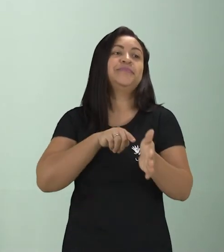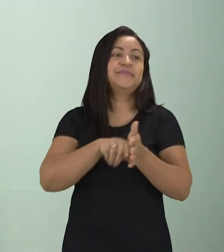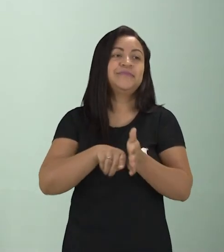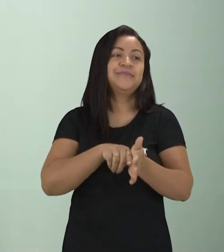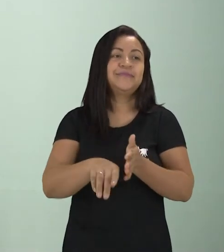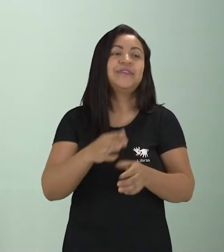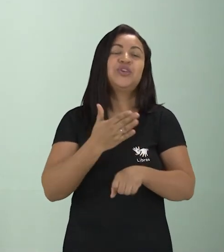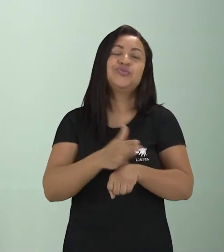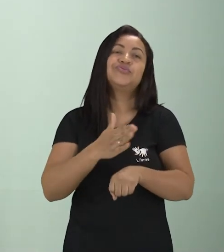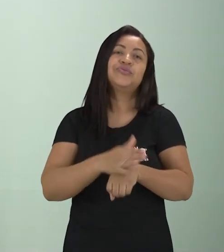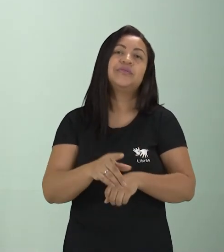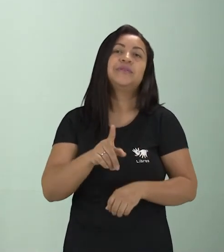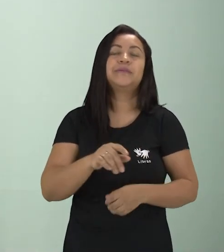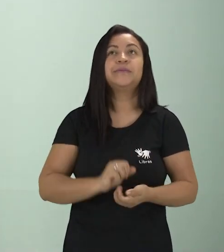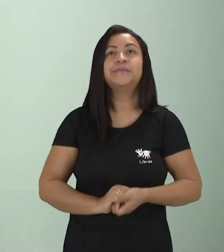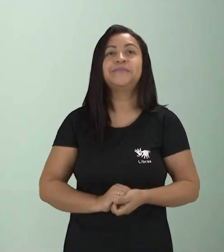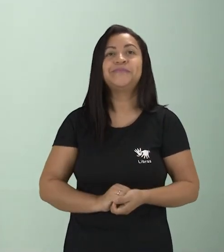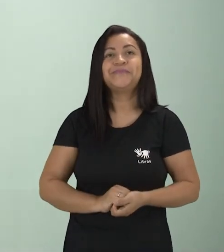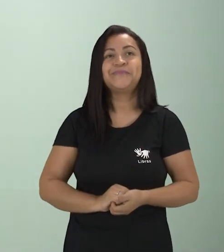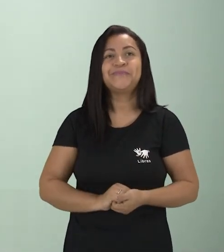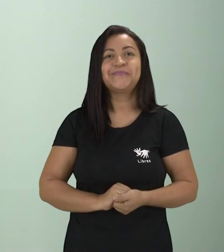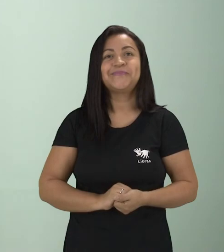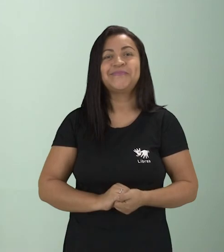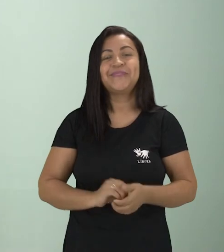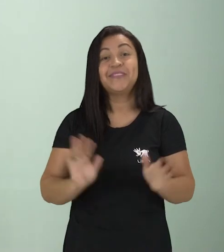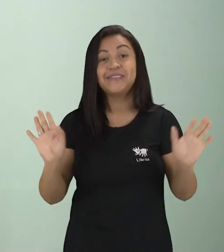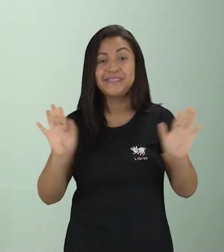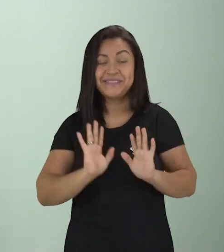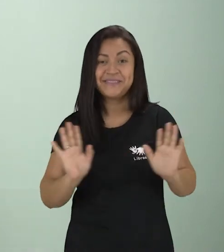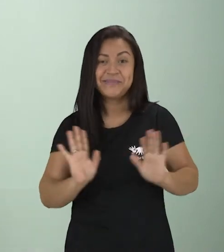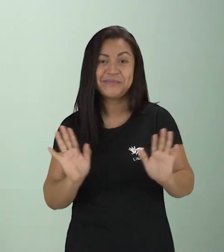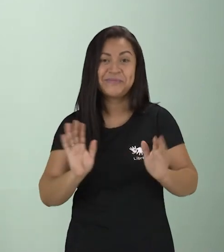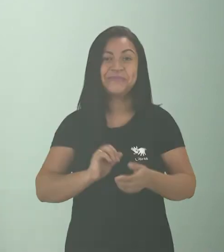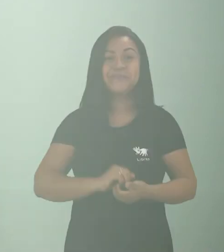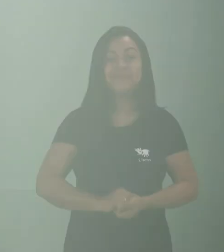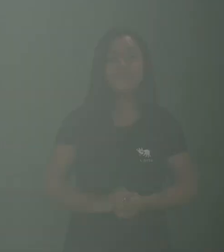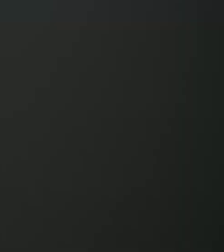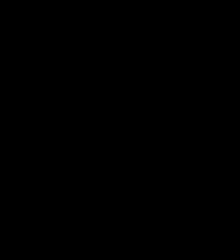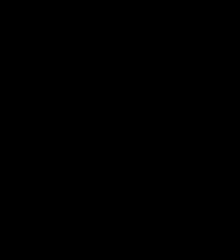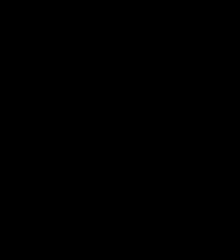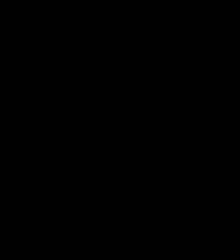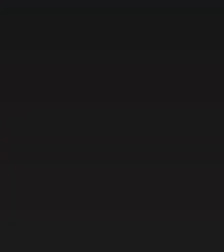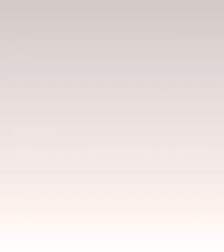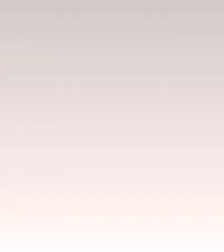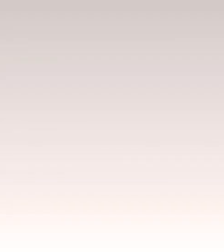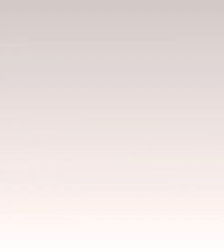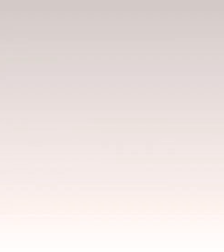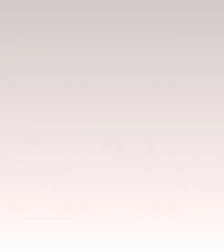e vocês vão estar podendo praticar um pouco mais do que vocês aprenderam aqui. That's it, guys. Goodbye.